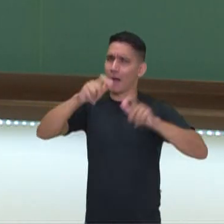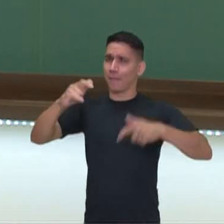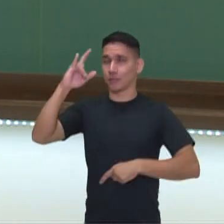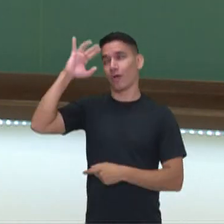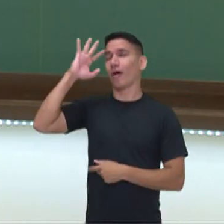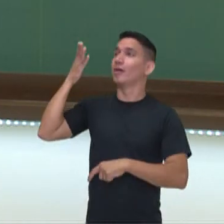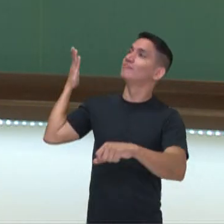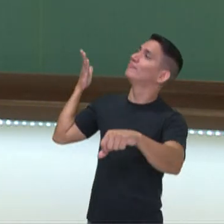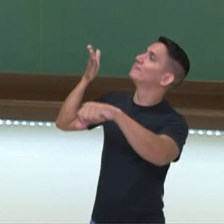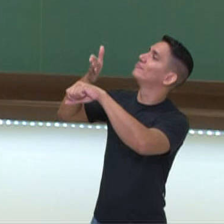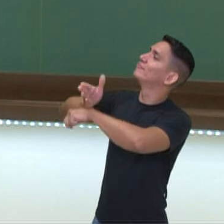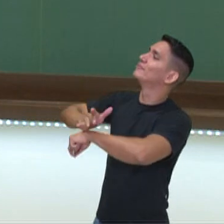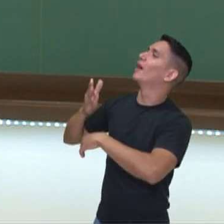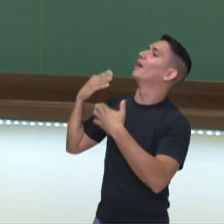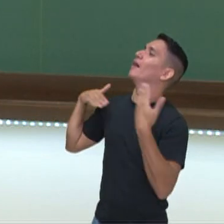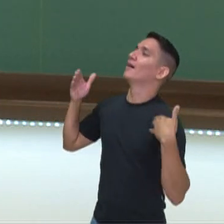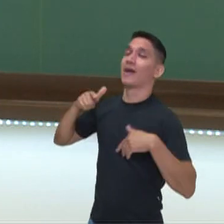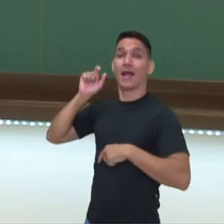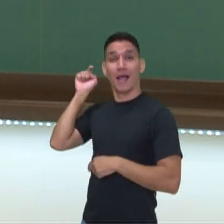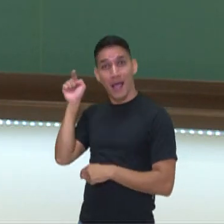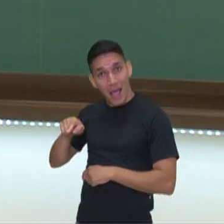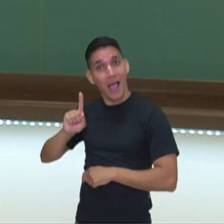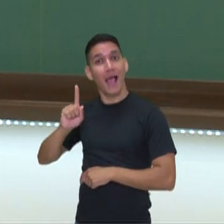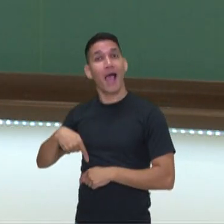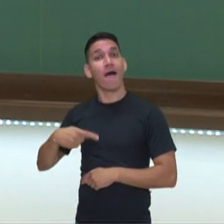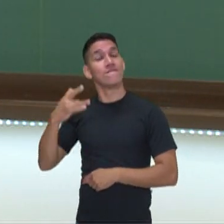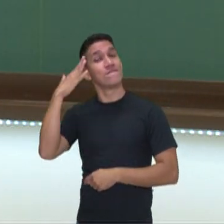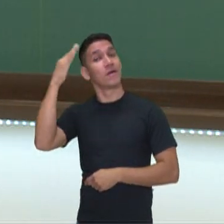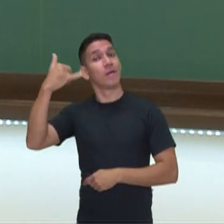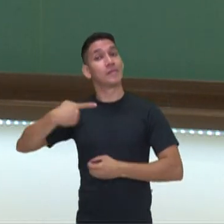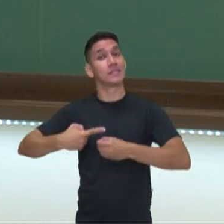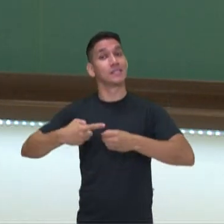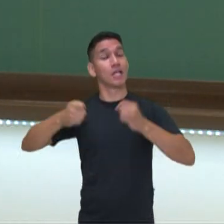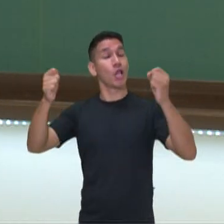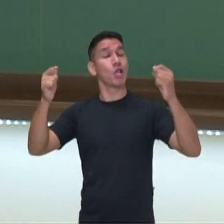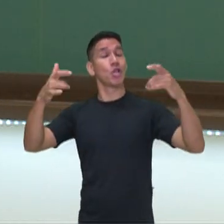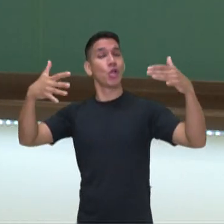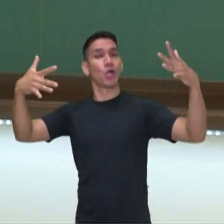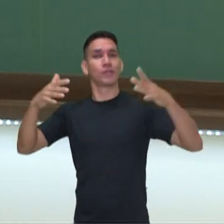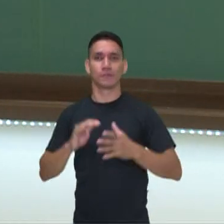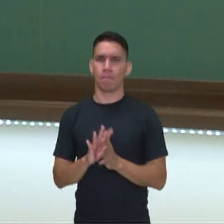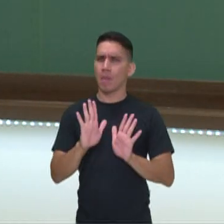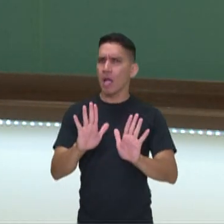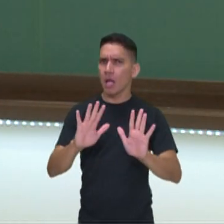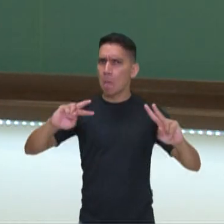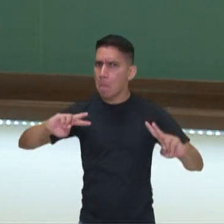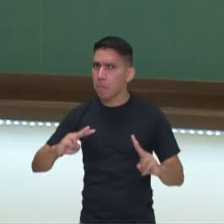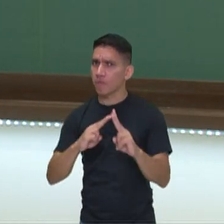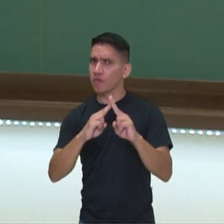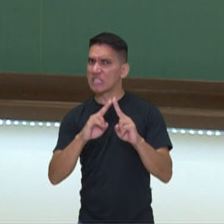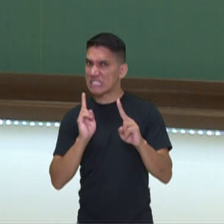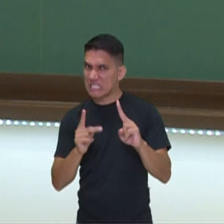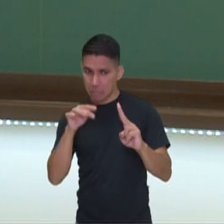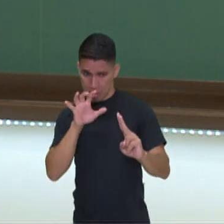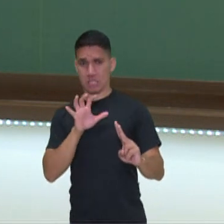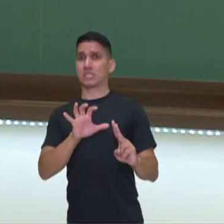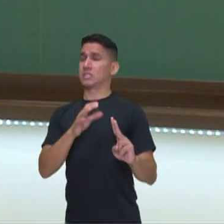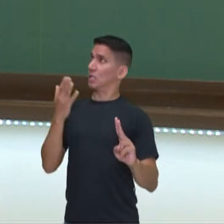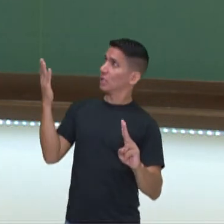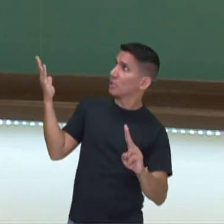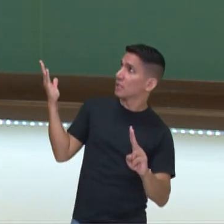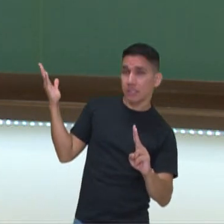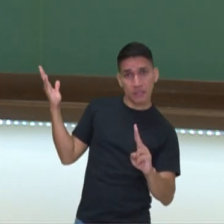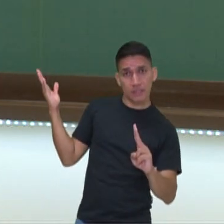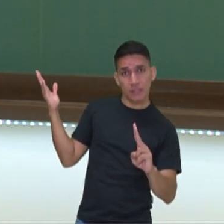de conhecer. Então, a famosa Cidade Luz, Paris. Mas Paris sempre foi como ela